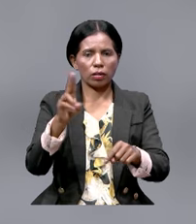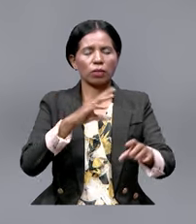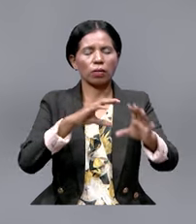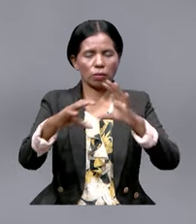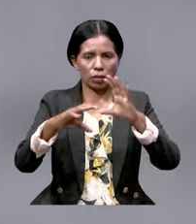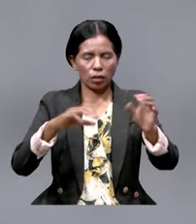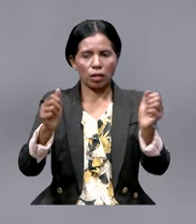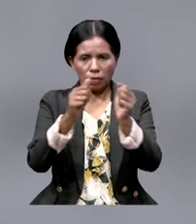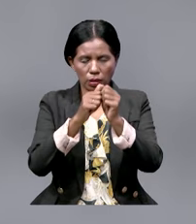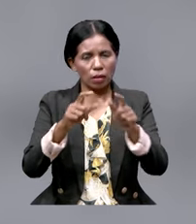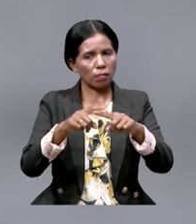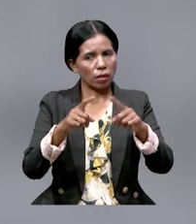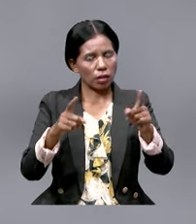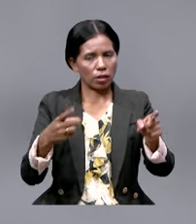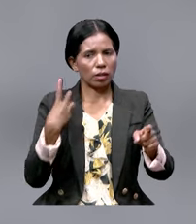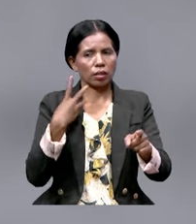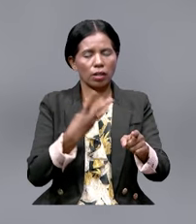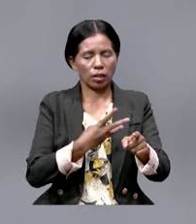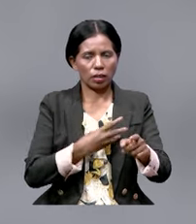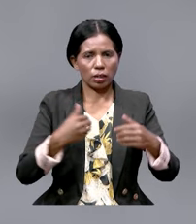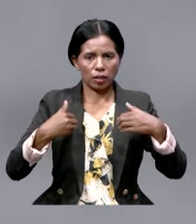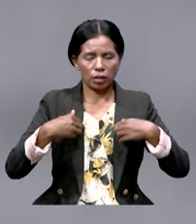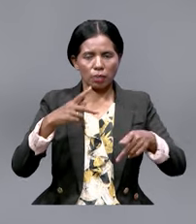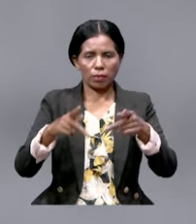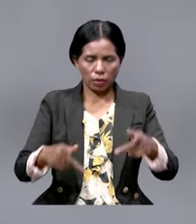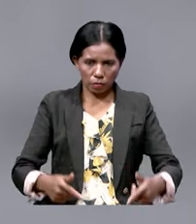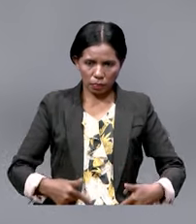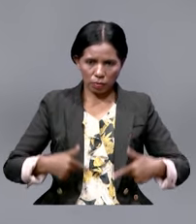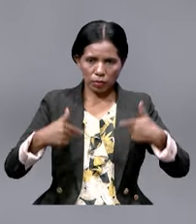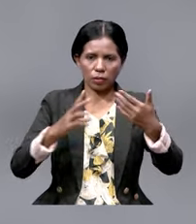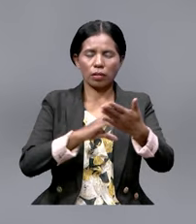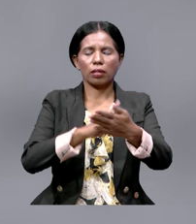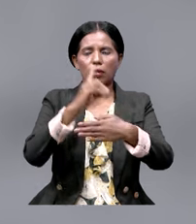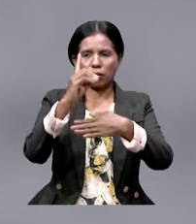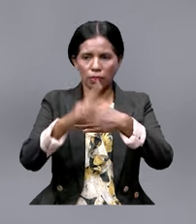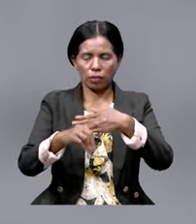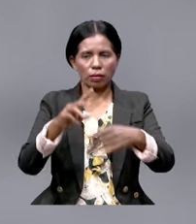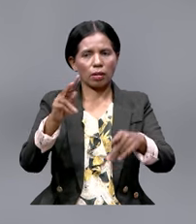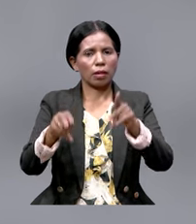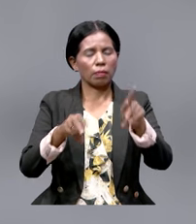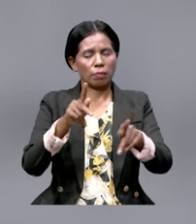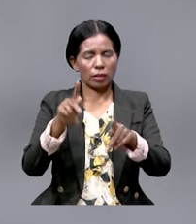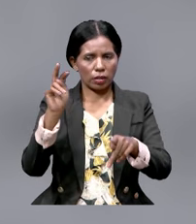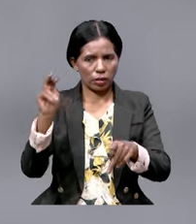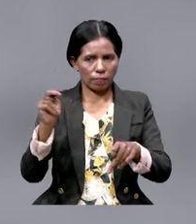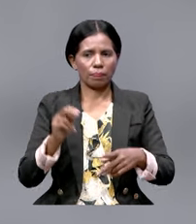ba malo, mas be fundamental ia emania moris no desenvolvimento emania.